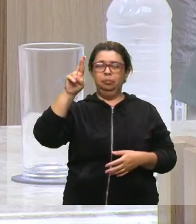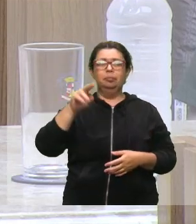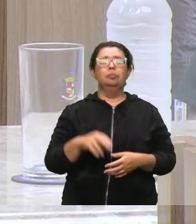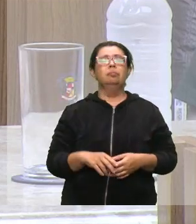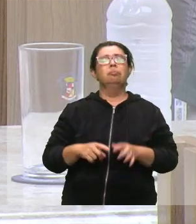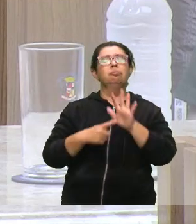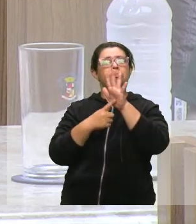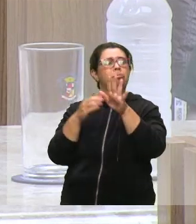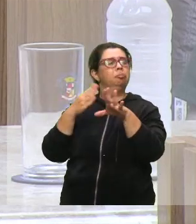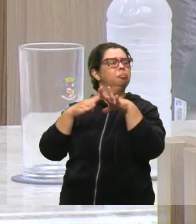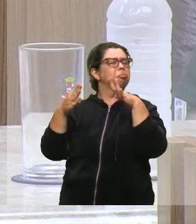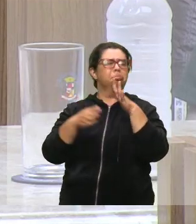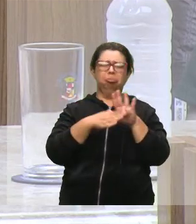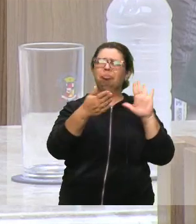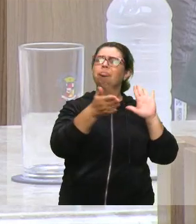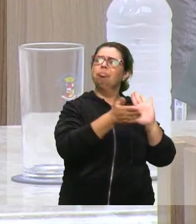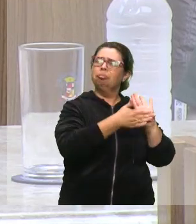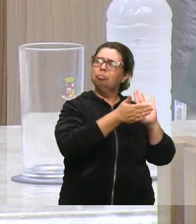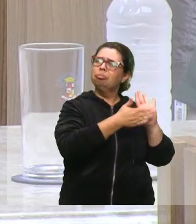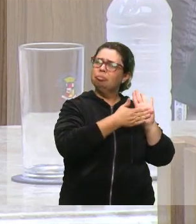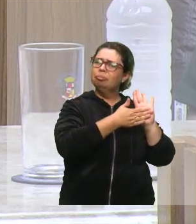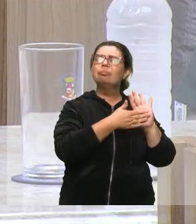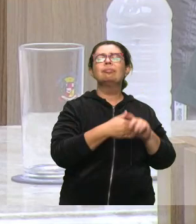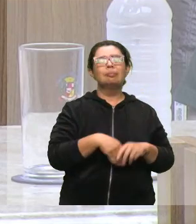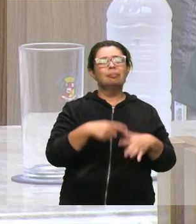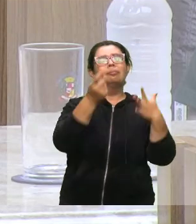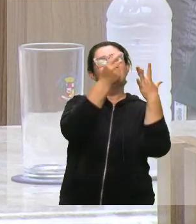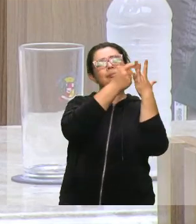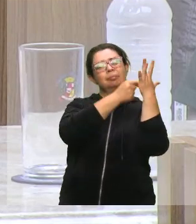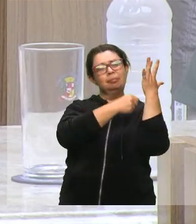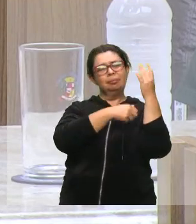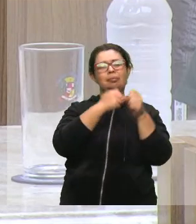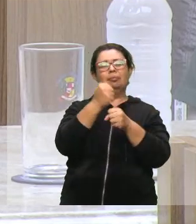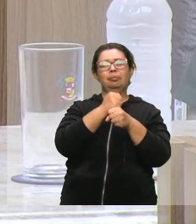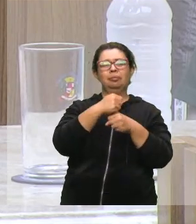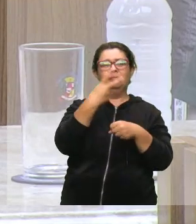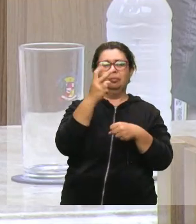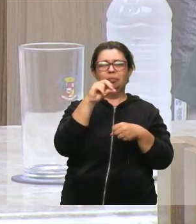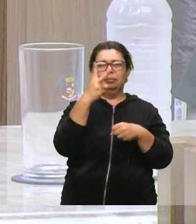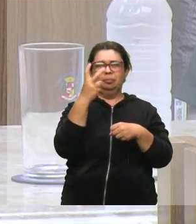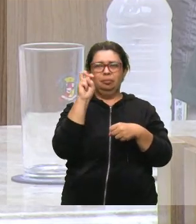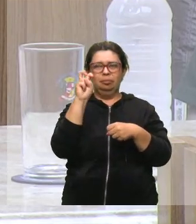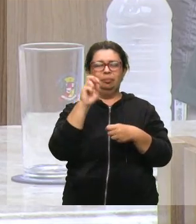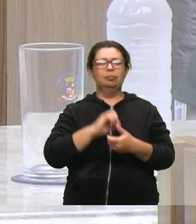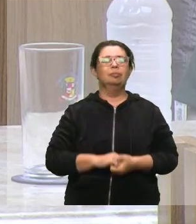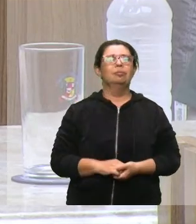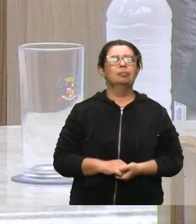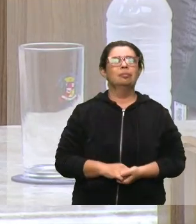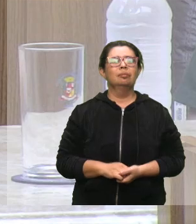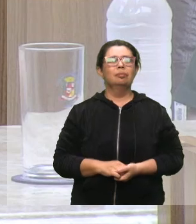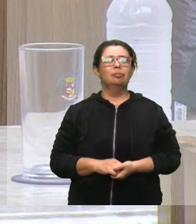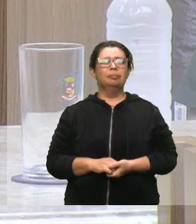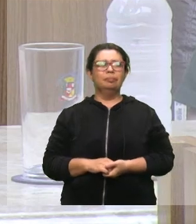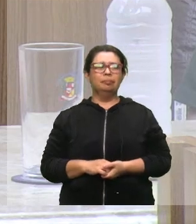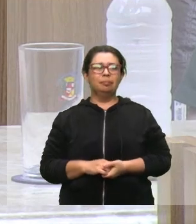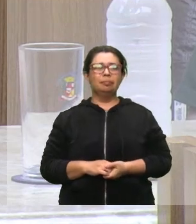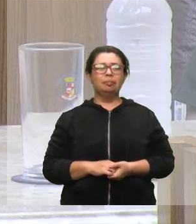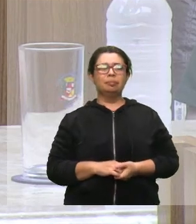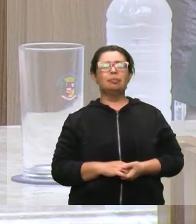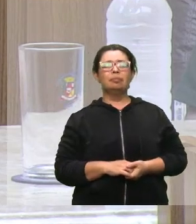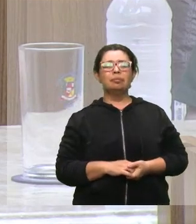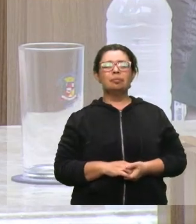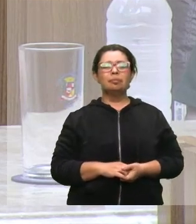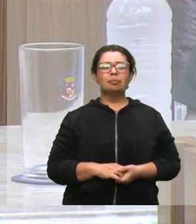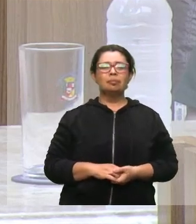apresentado todas as propostas que estão nesse orçamento para 2025. Embora